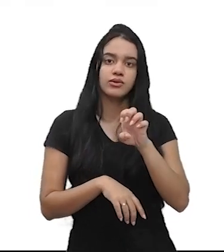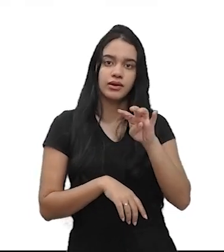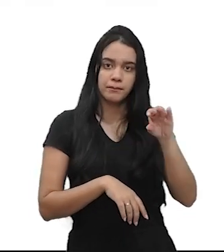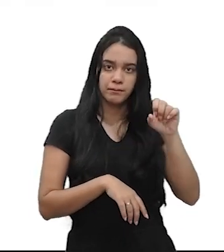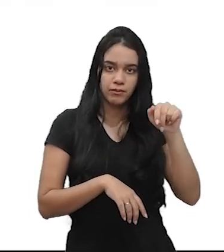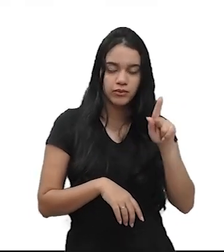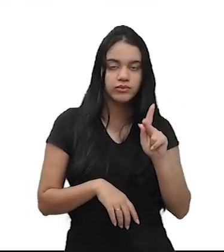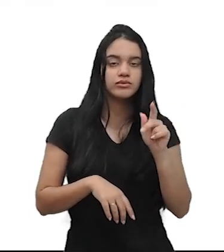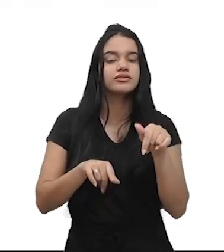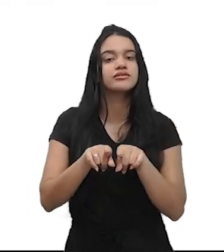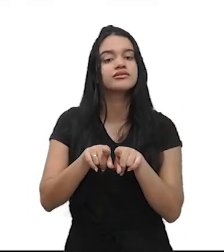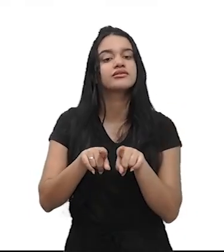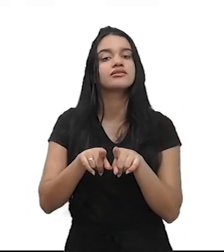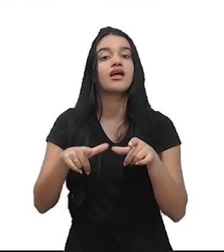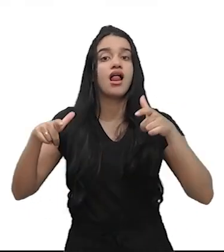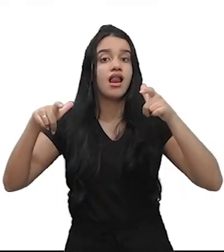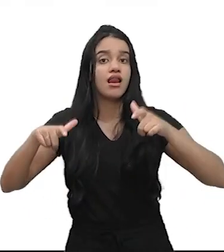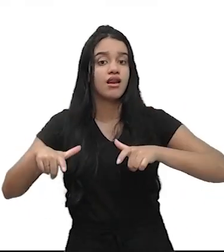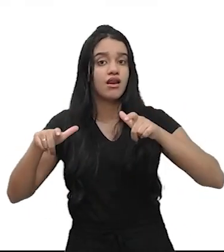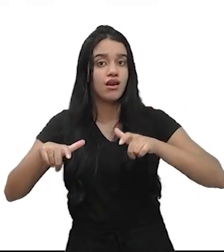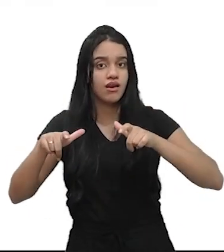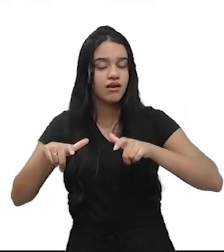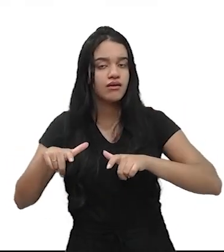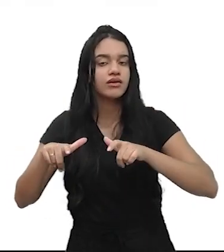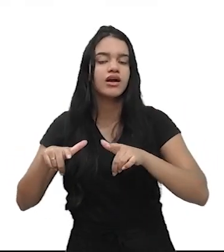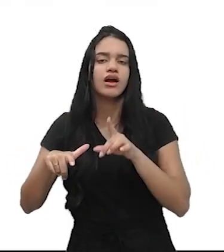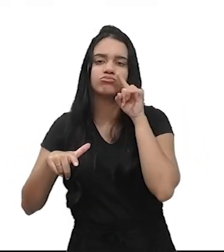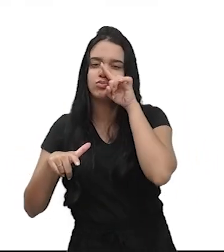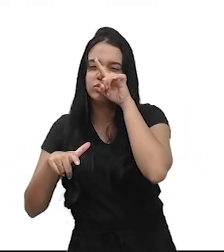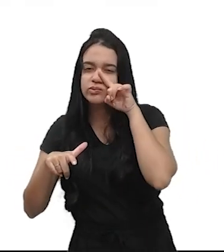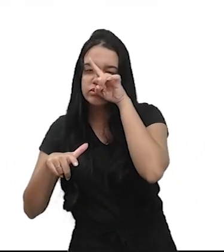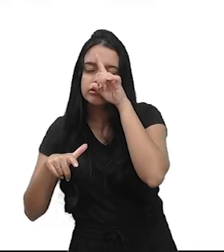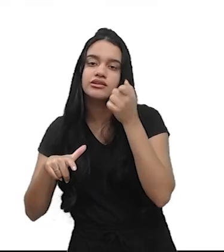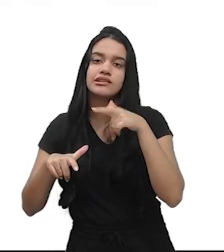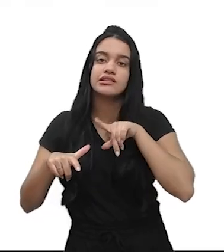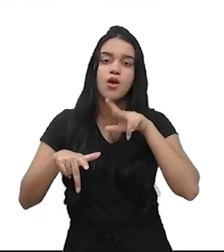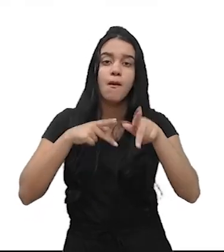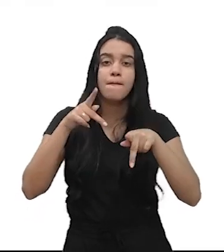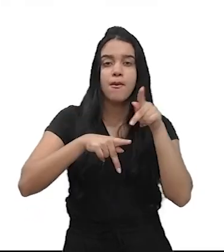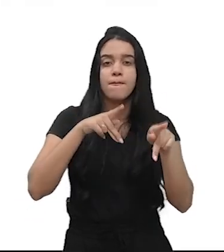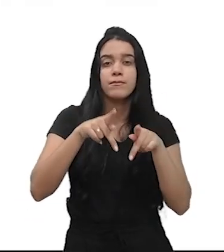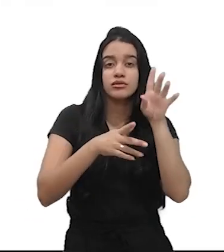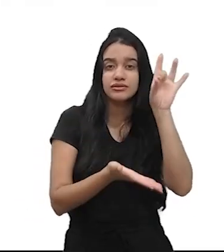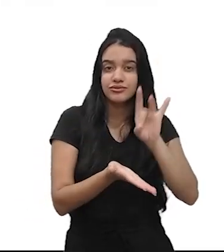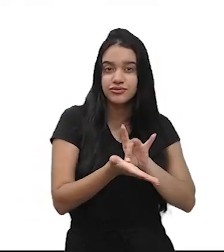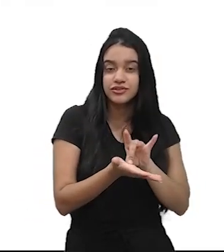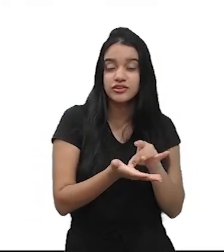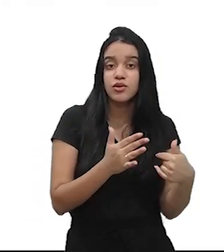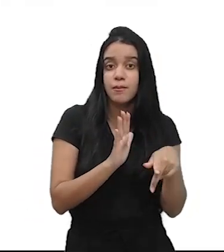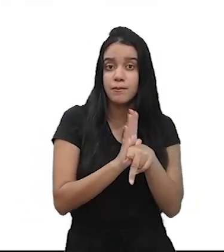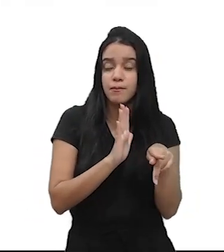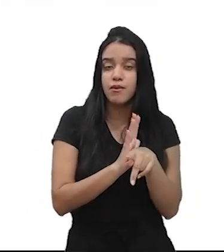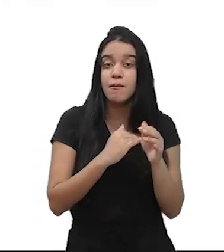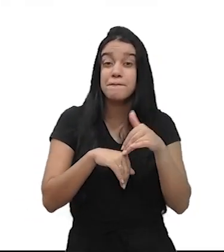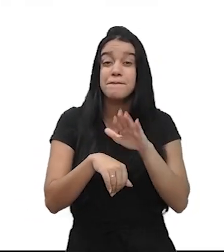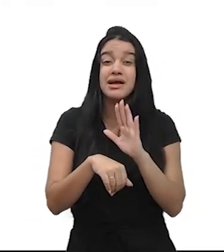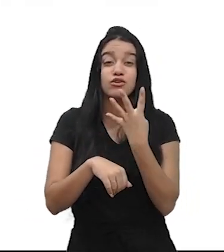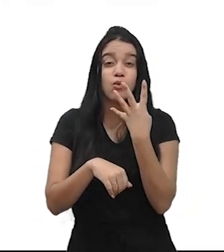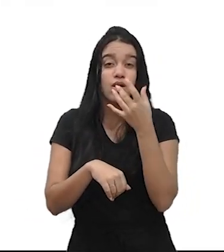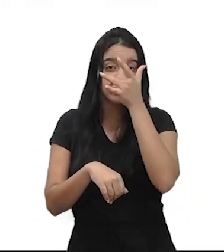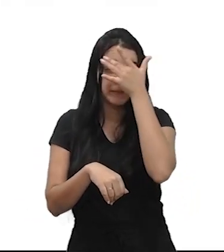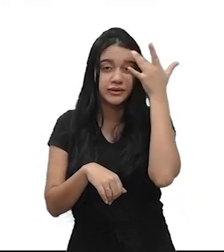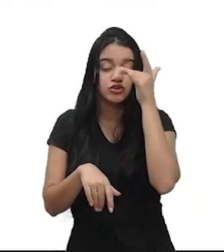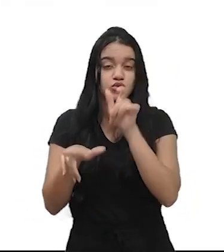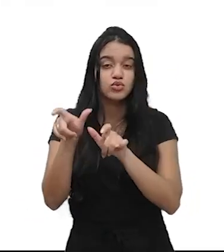são consideradas de baixo e médio risco ou que têm uma população fixa acima de 4 pessoas, deve ter